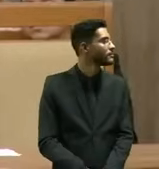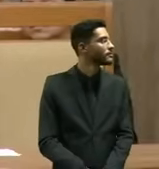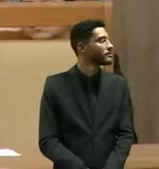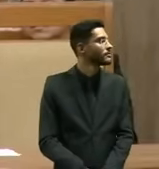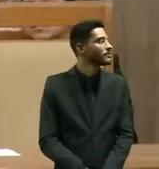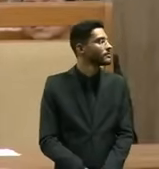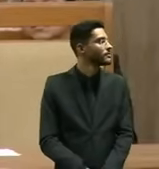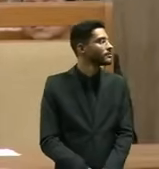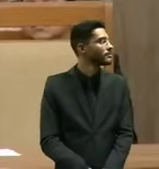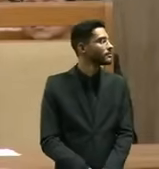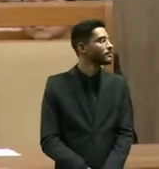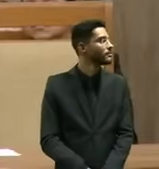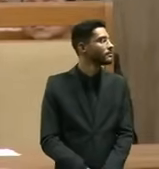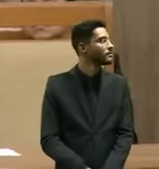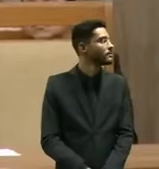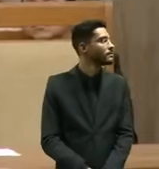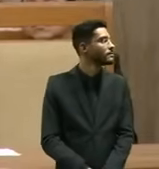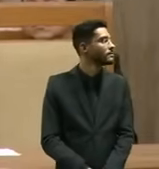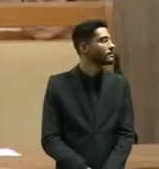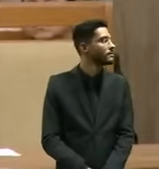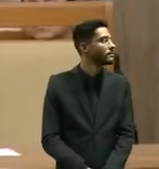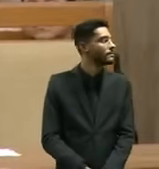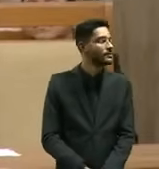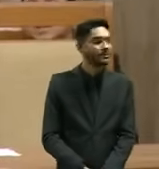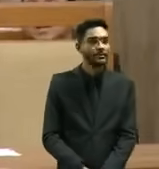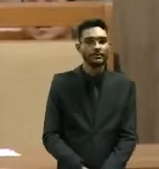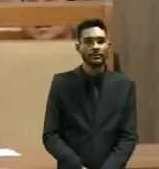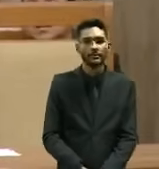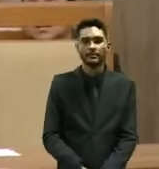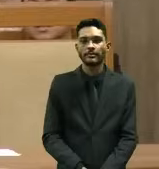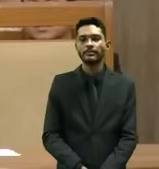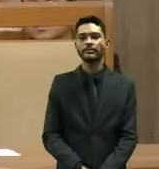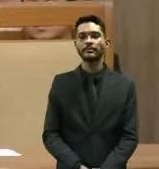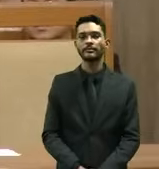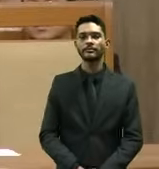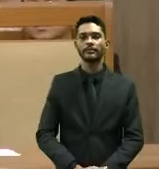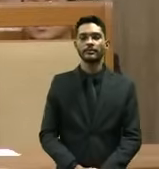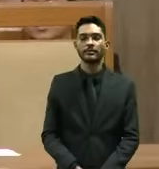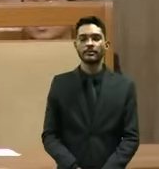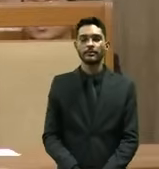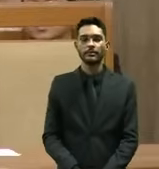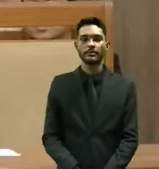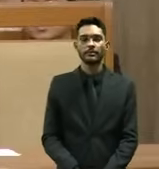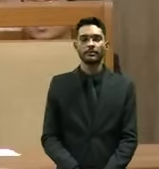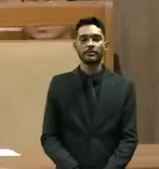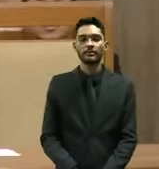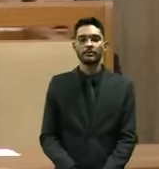aquilo hein Como é o nome